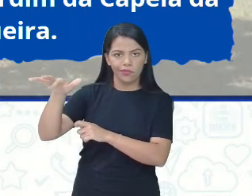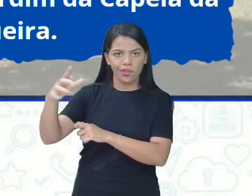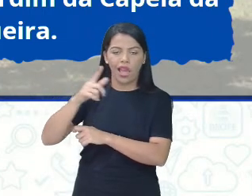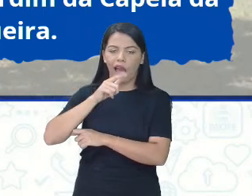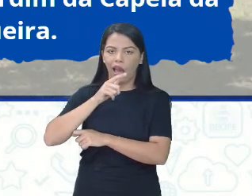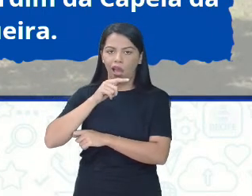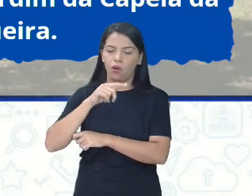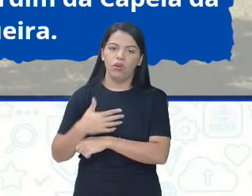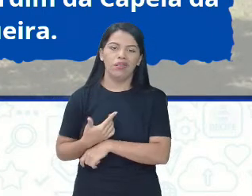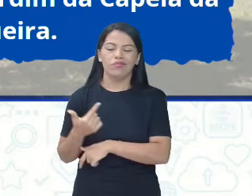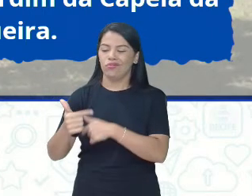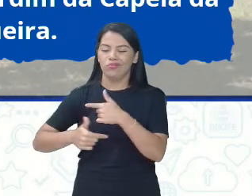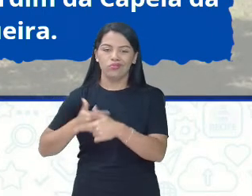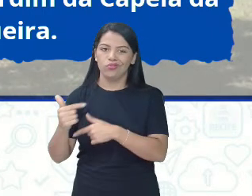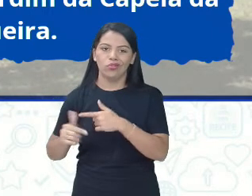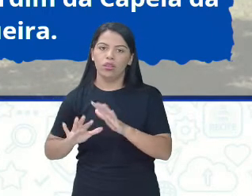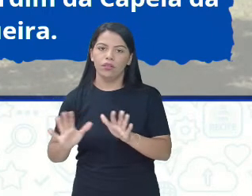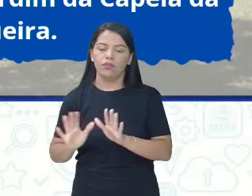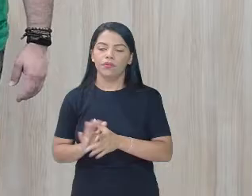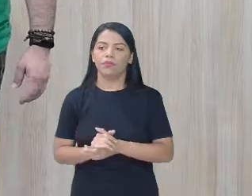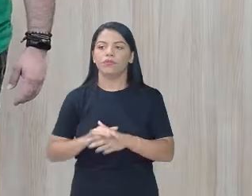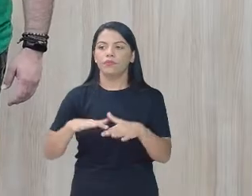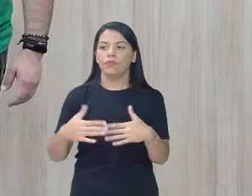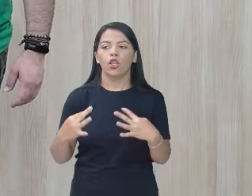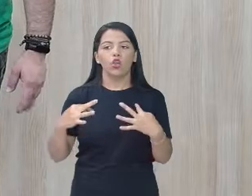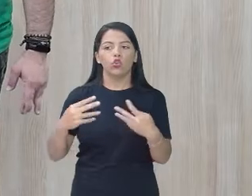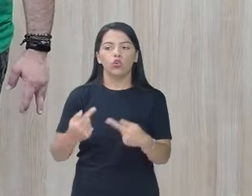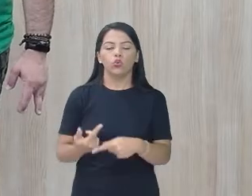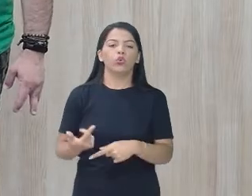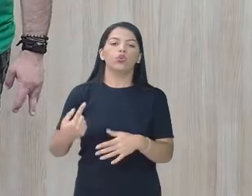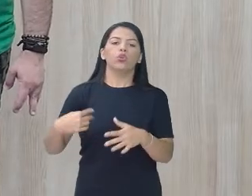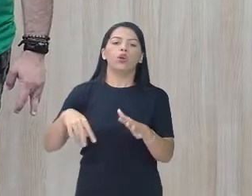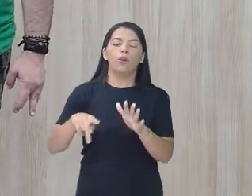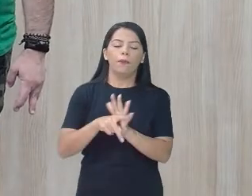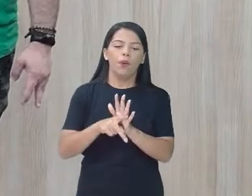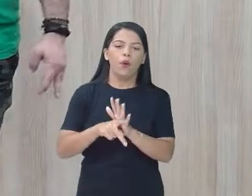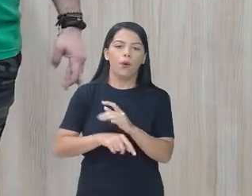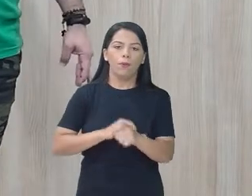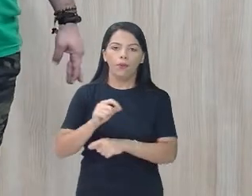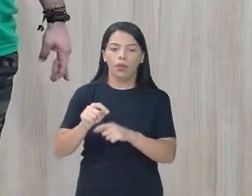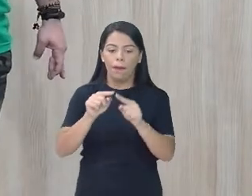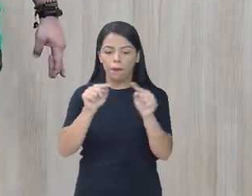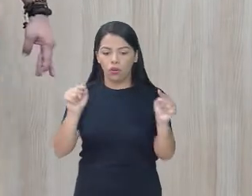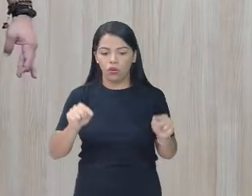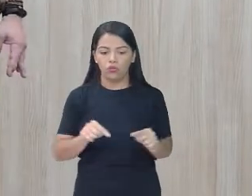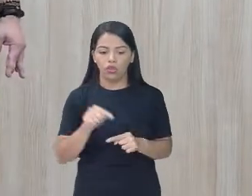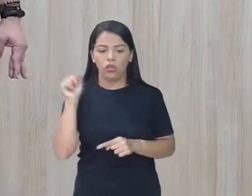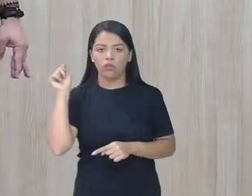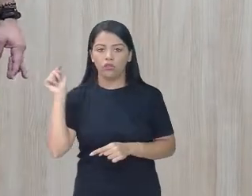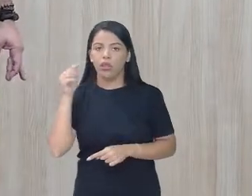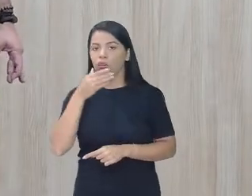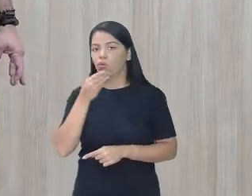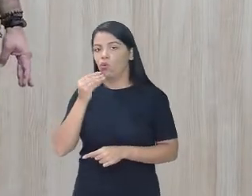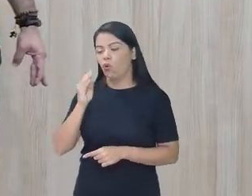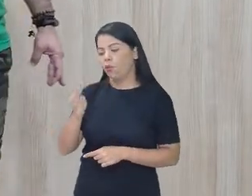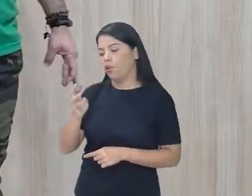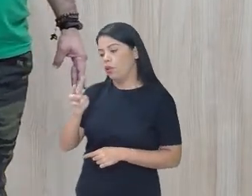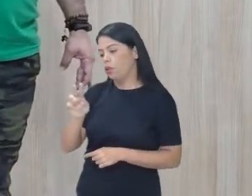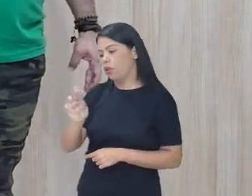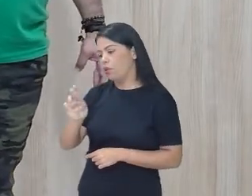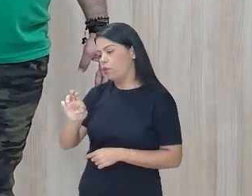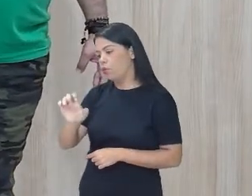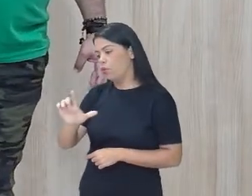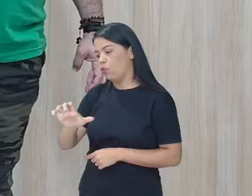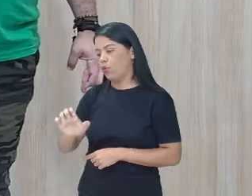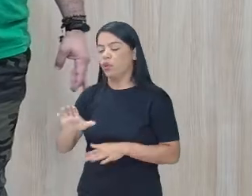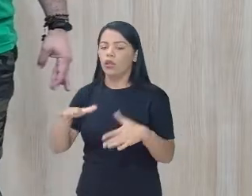da Capela da Jaqueira. Tudo isso são projetos, né, do Burle Marx, né? Para a gente conduzir aqui para o final da nossa aula, a